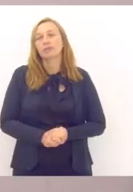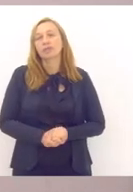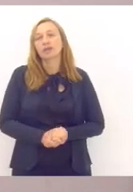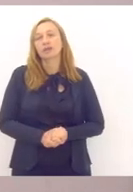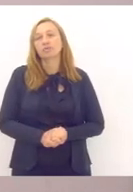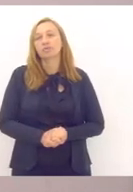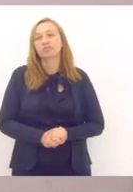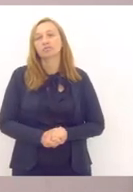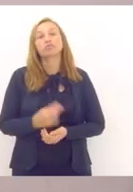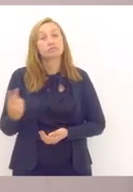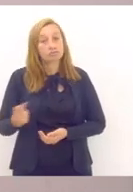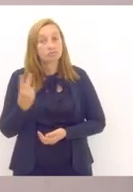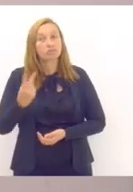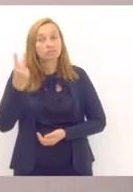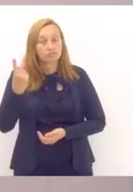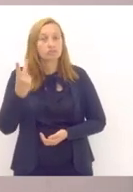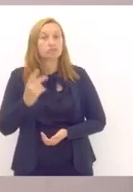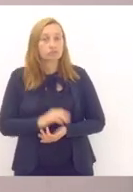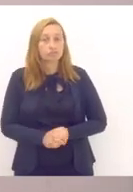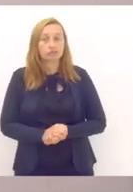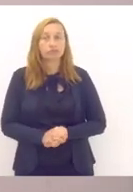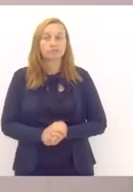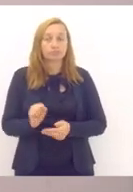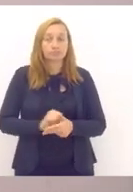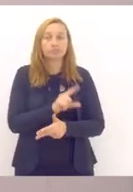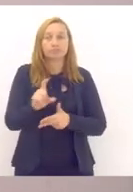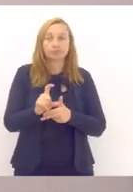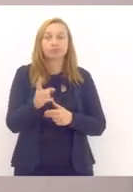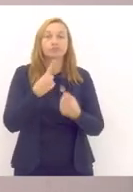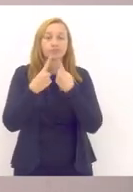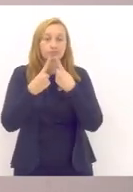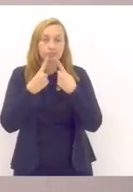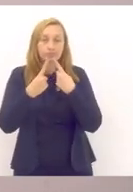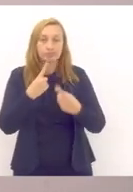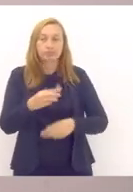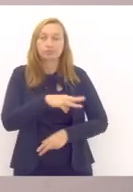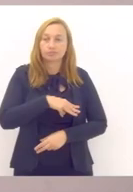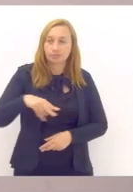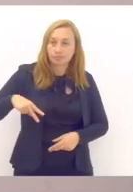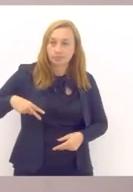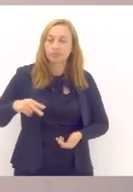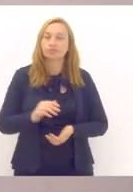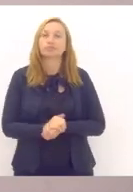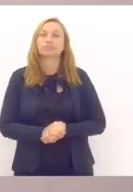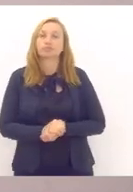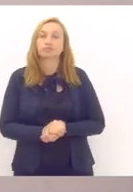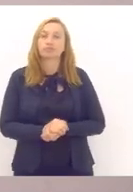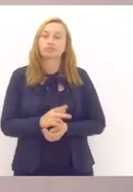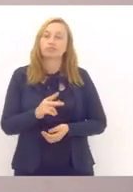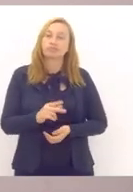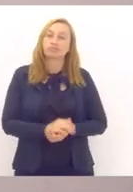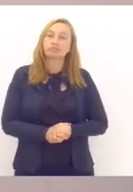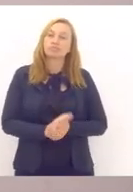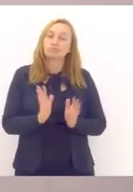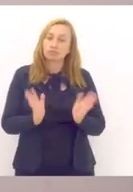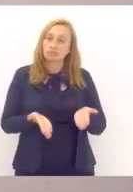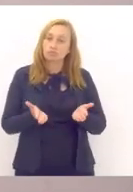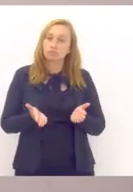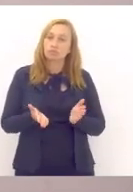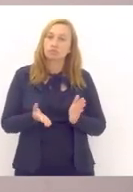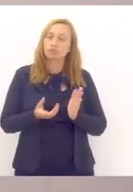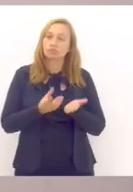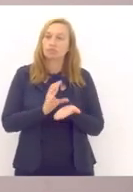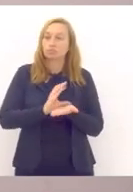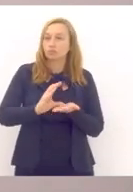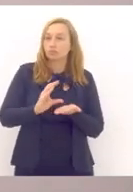muita credibilidade para o Executivo nessa discussão com o Ministério Público, com o Tribunal de Contas. Hoje, os recursos financeiros...